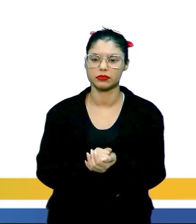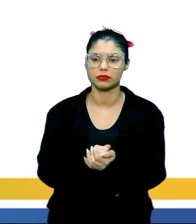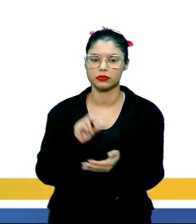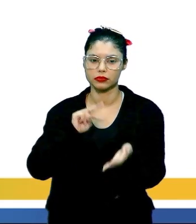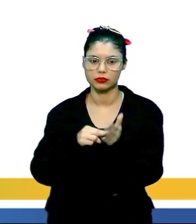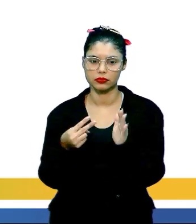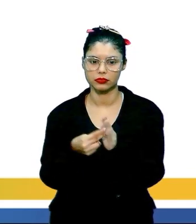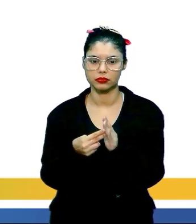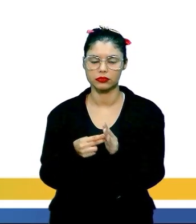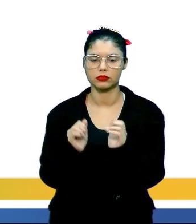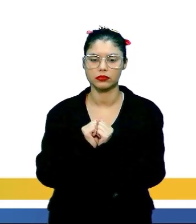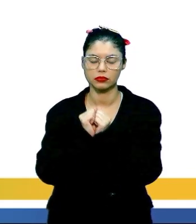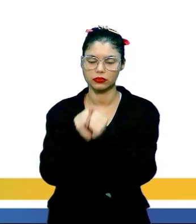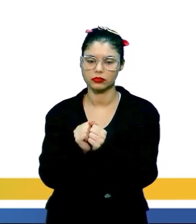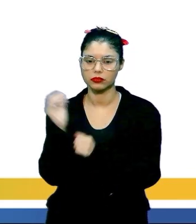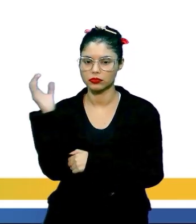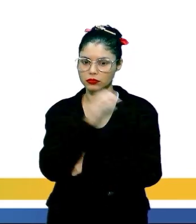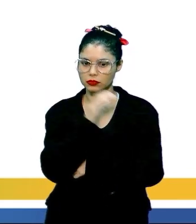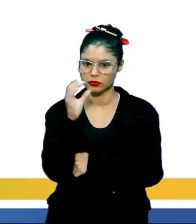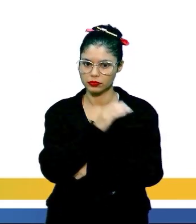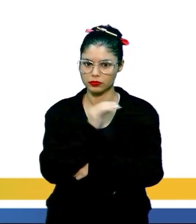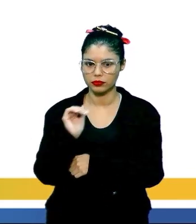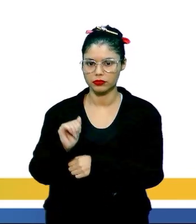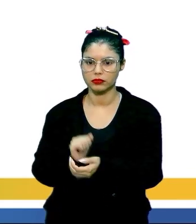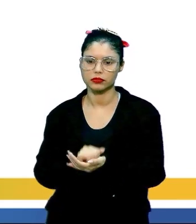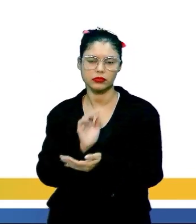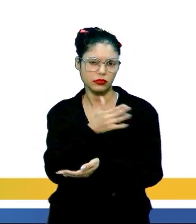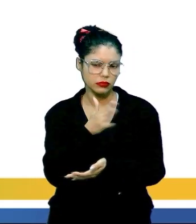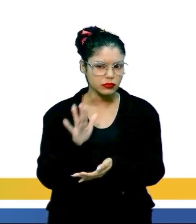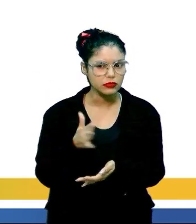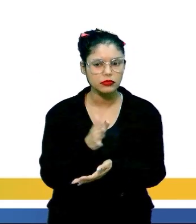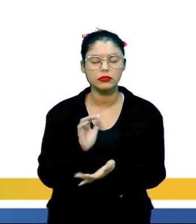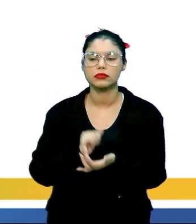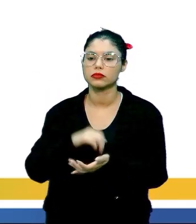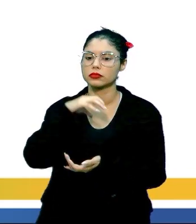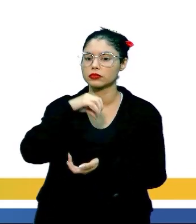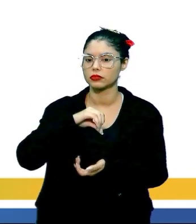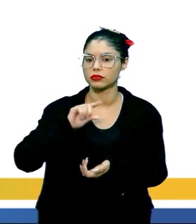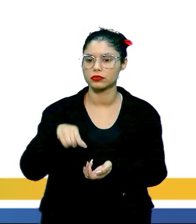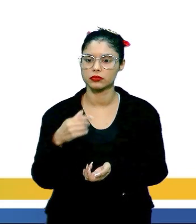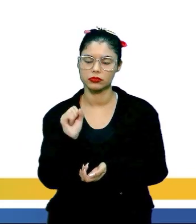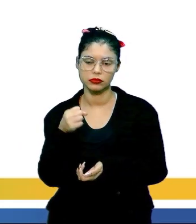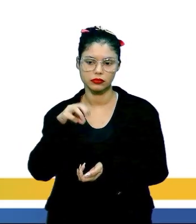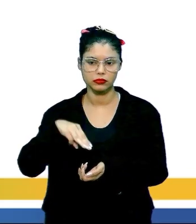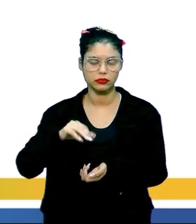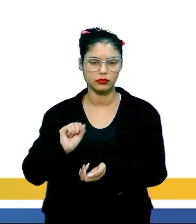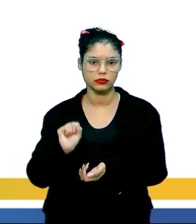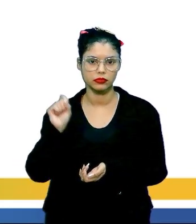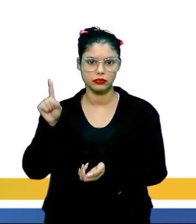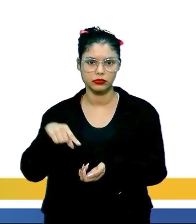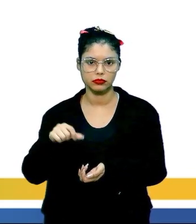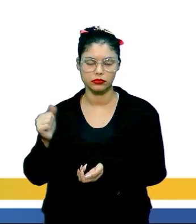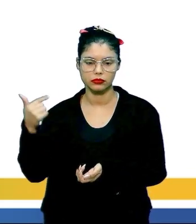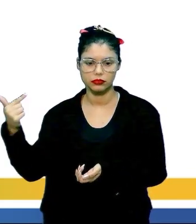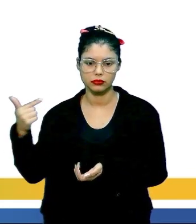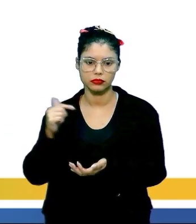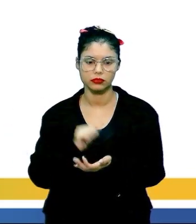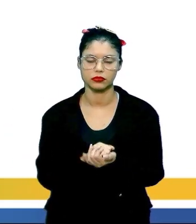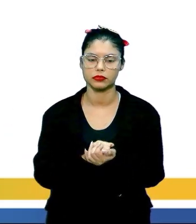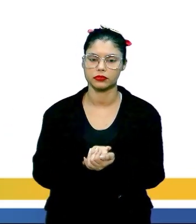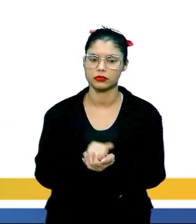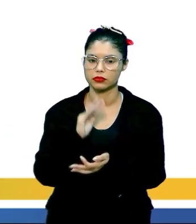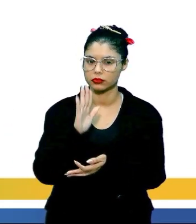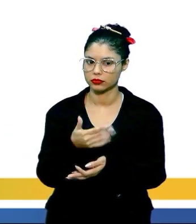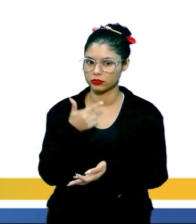gravidade significa que estamos sob uma aceleração de aproximadamente 9,8 metros por segundo ao